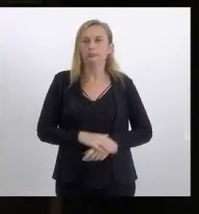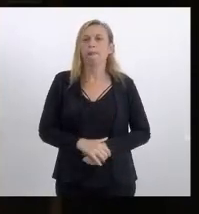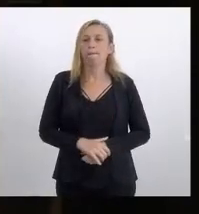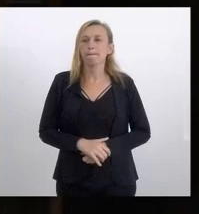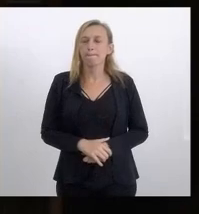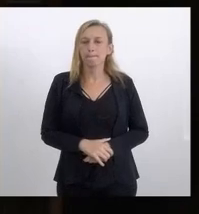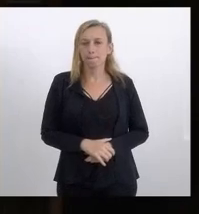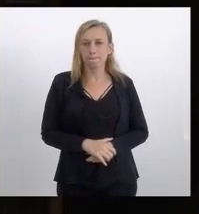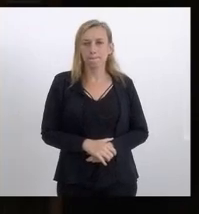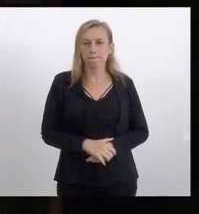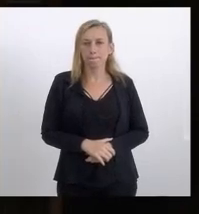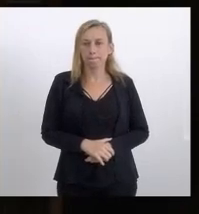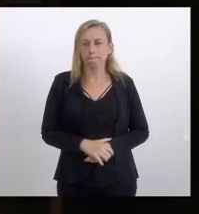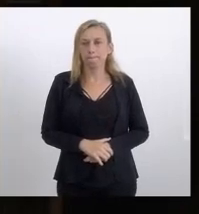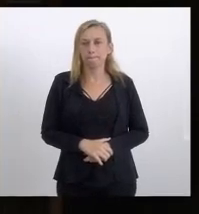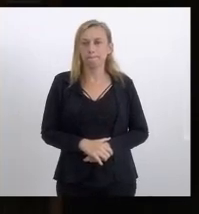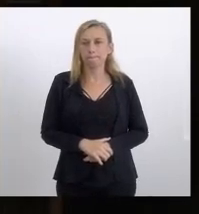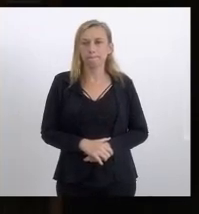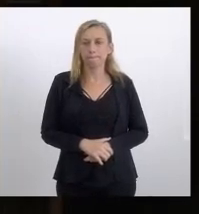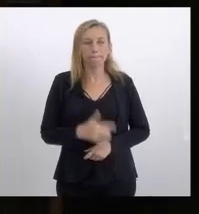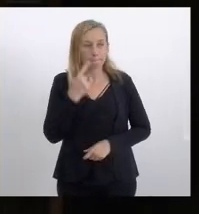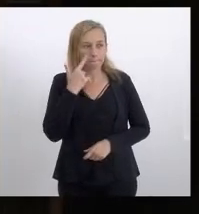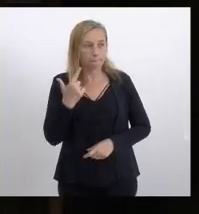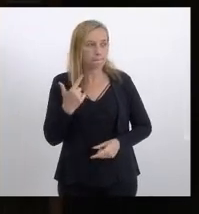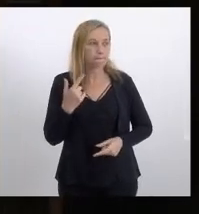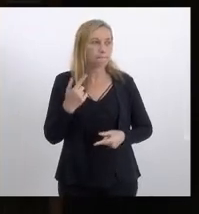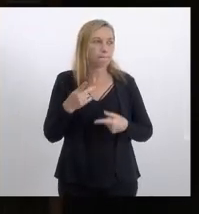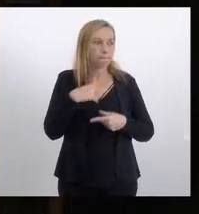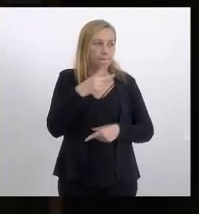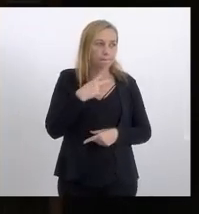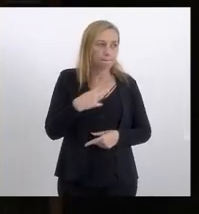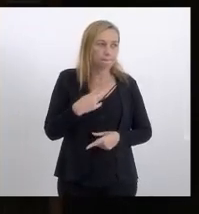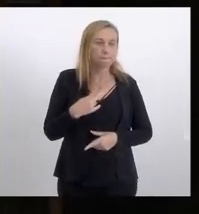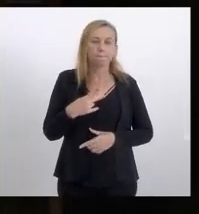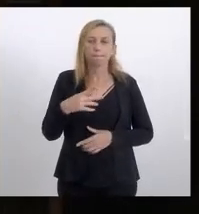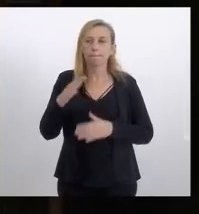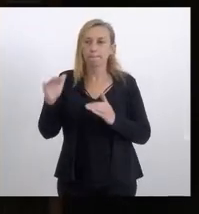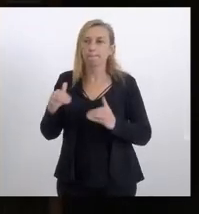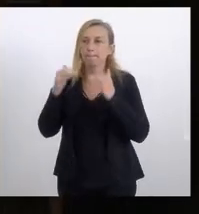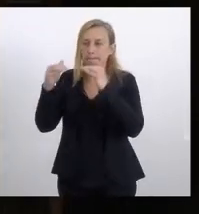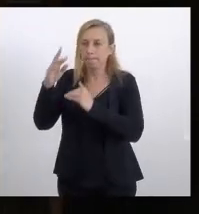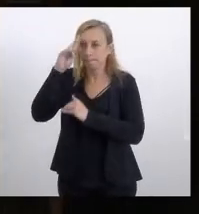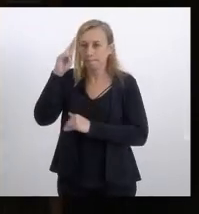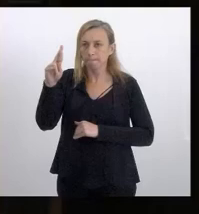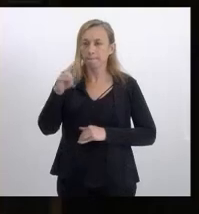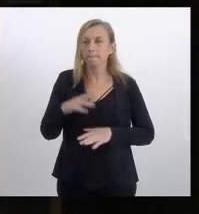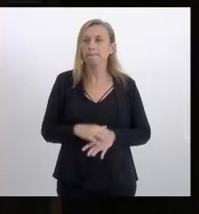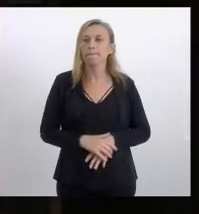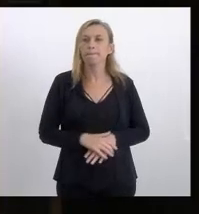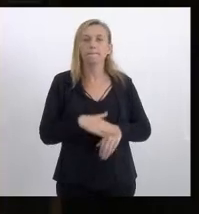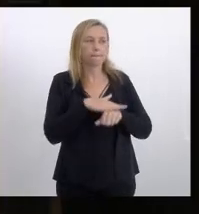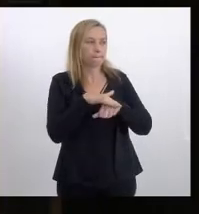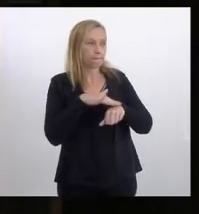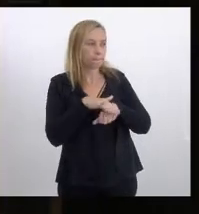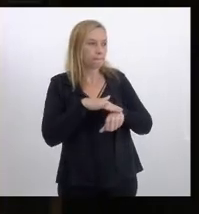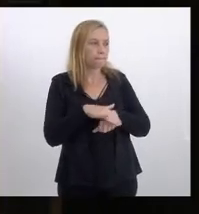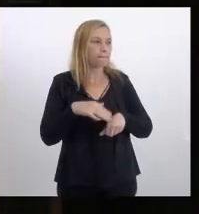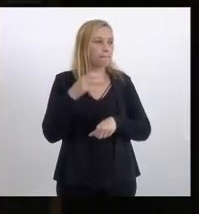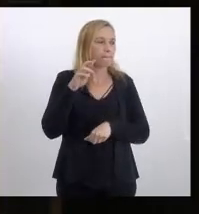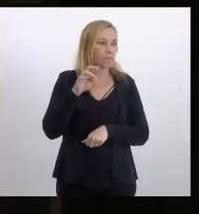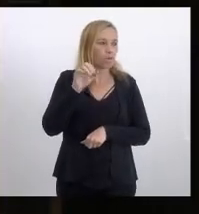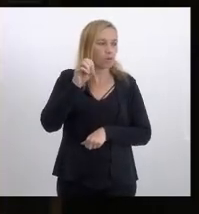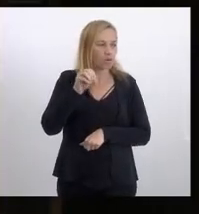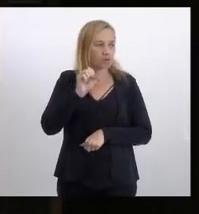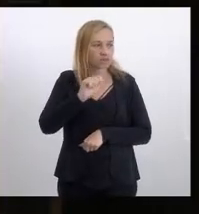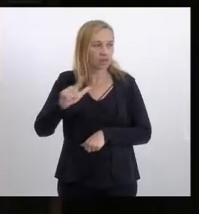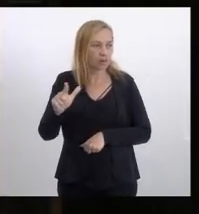é vendo discurso de vossa excelência não estocou conversei com o tenente coronel Barbosa também